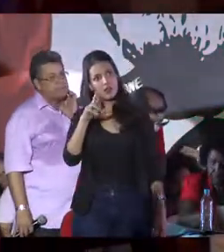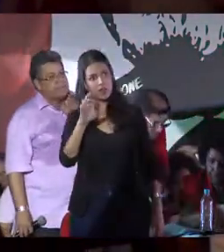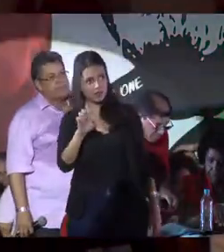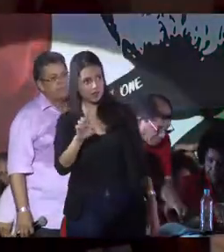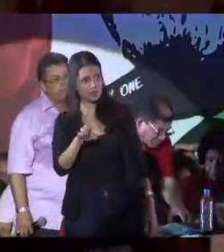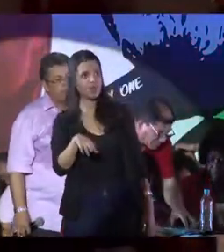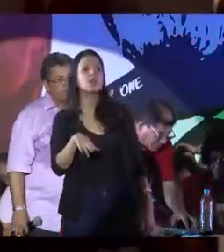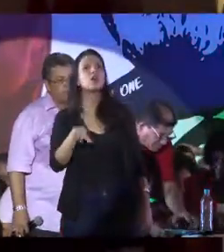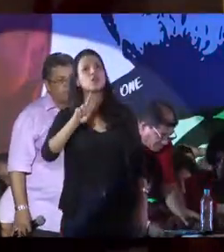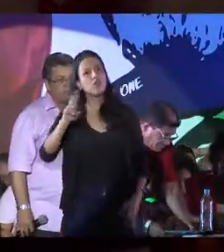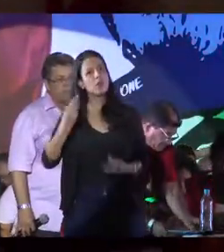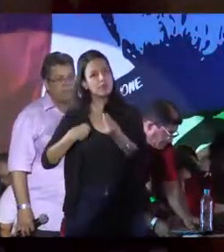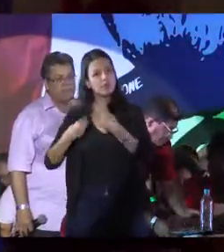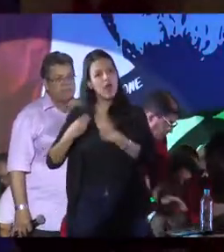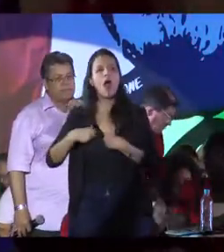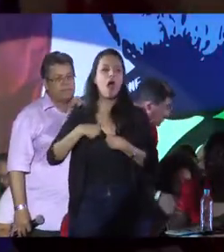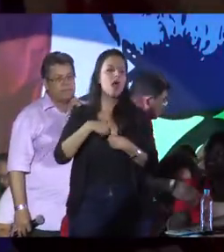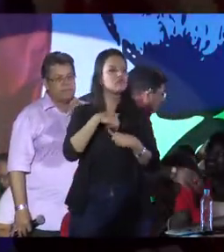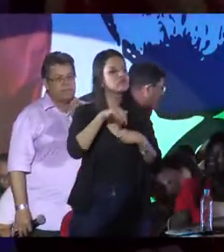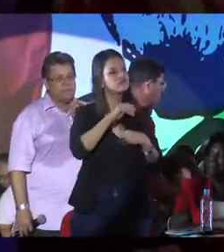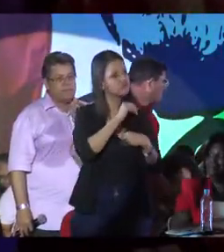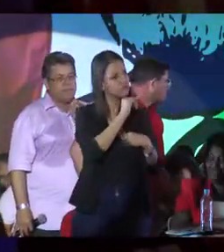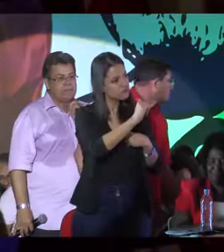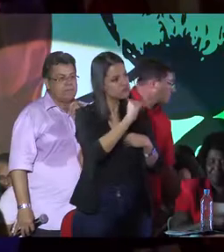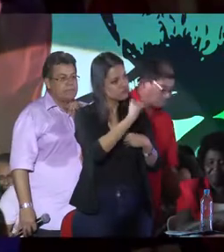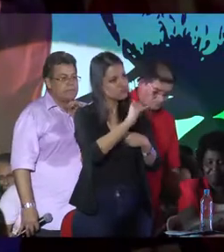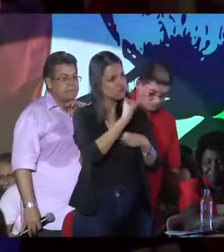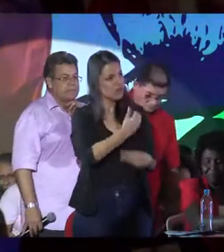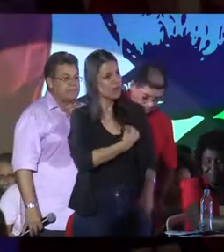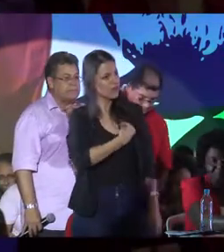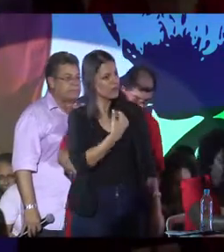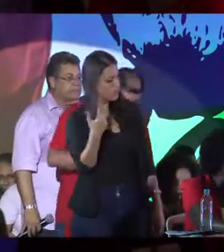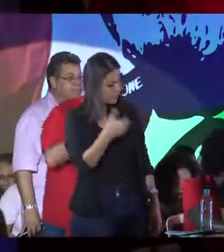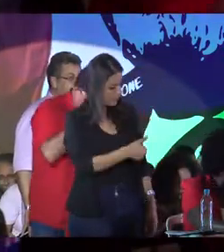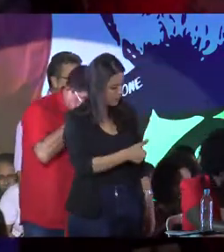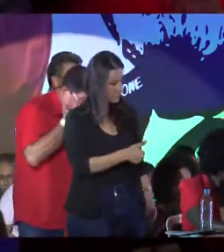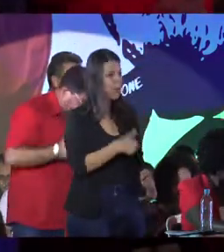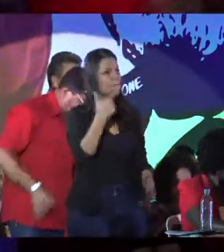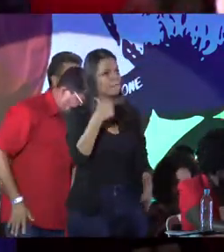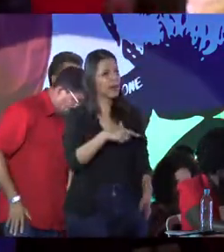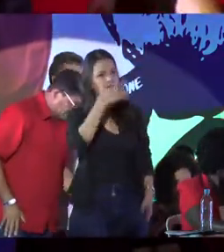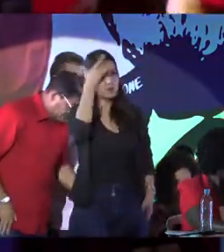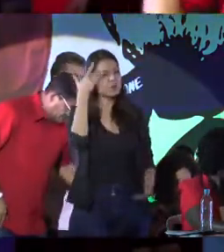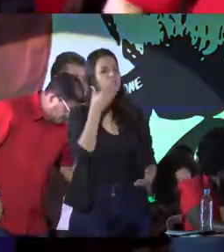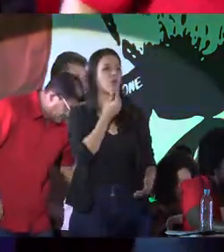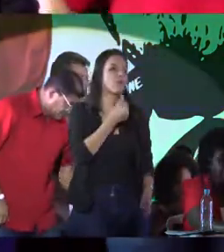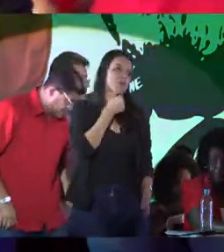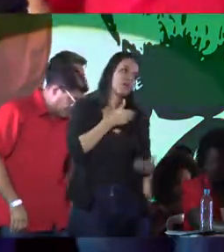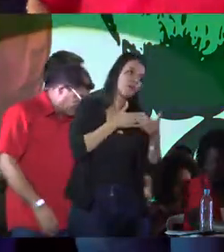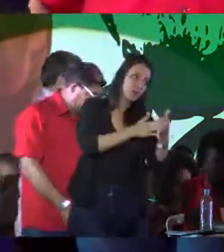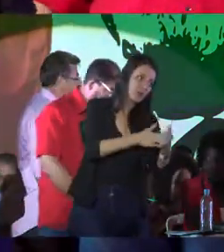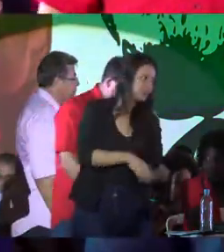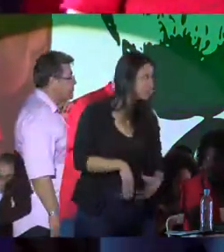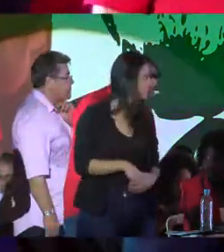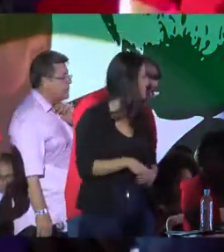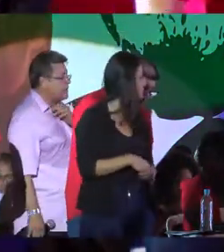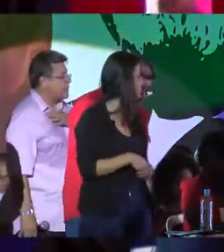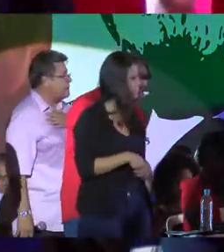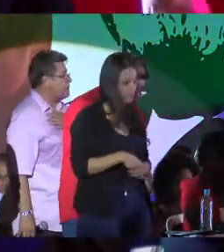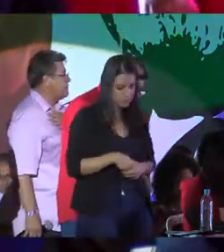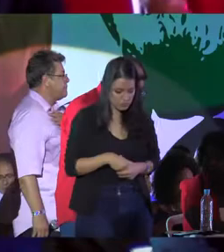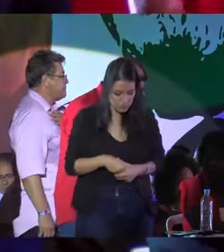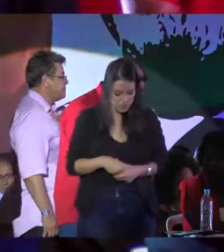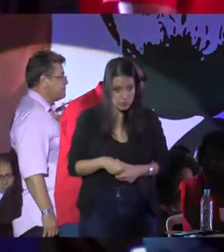for passando alto, eu vou saudando e registrando as presenças aqui de mais companheiros e companheiras. A gente